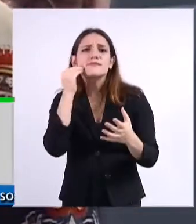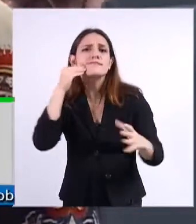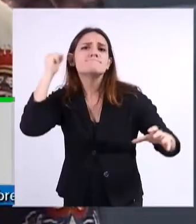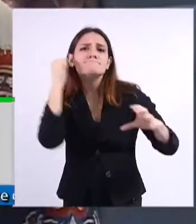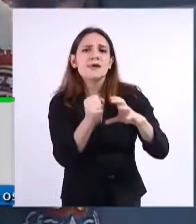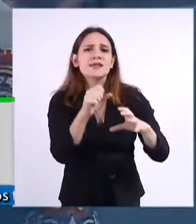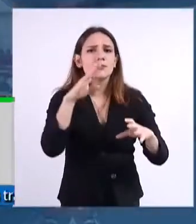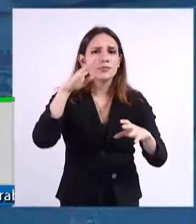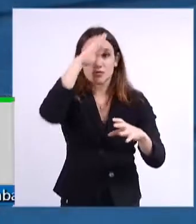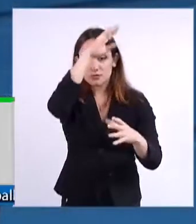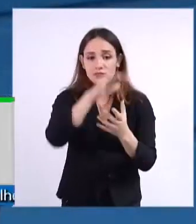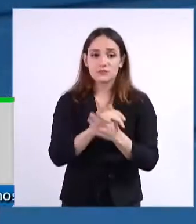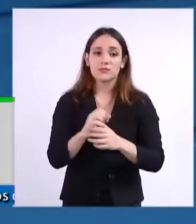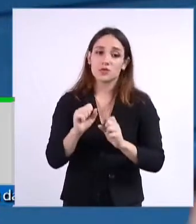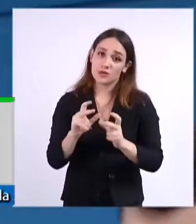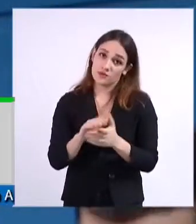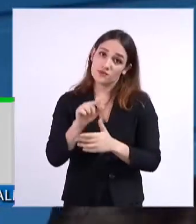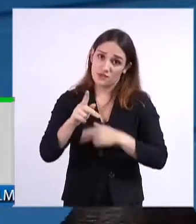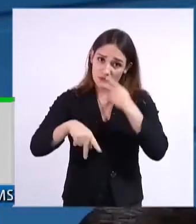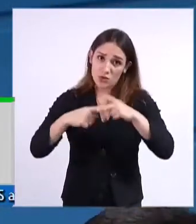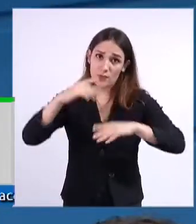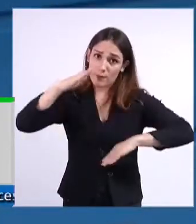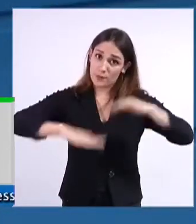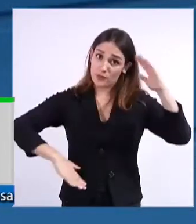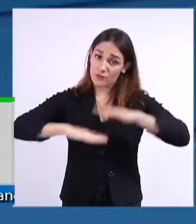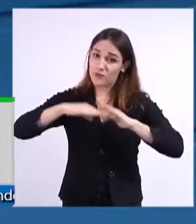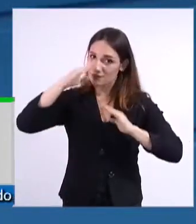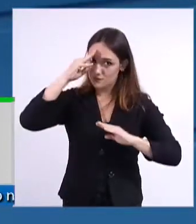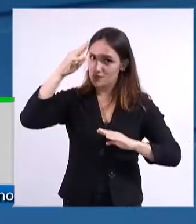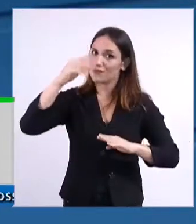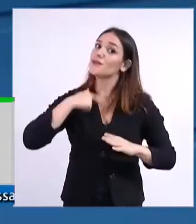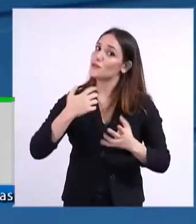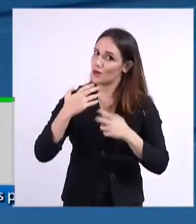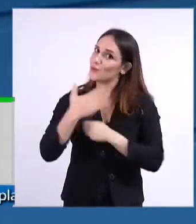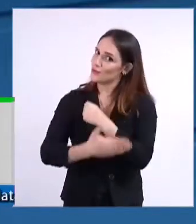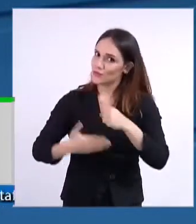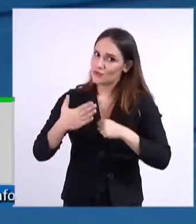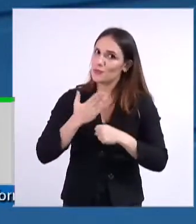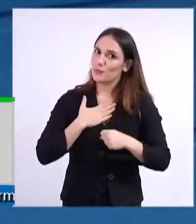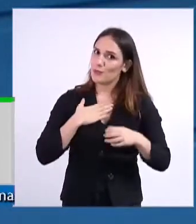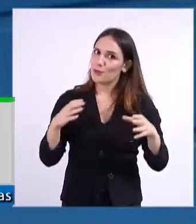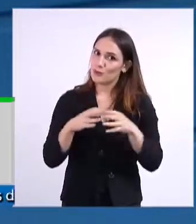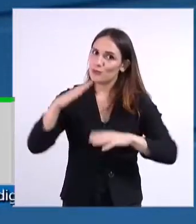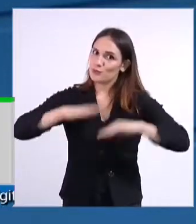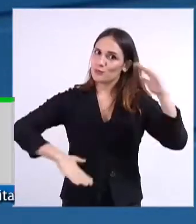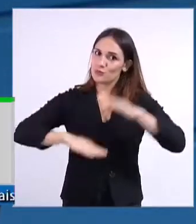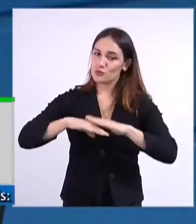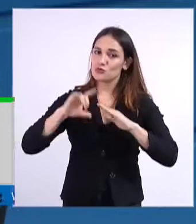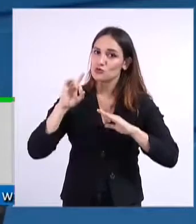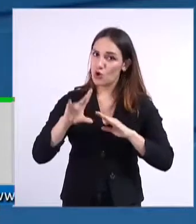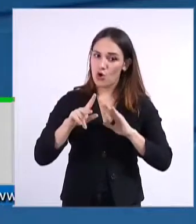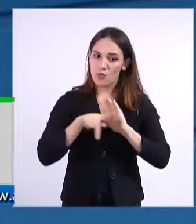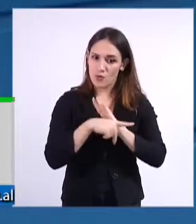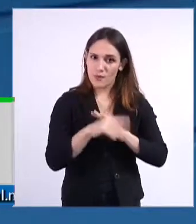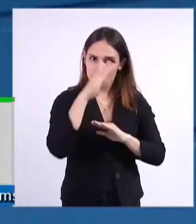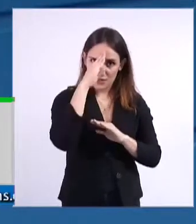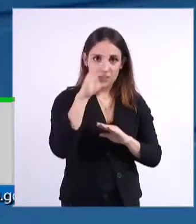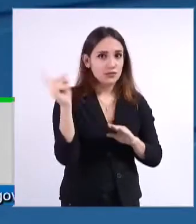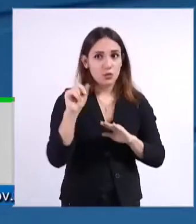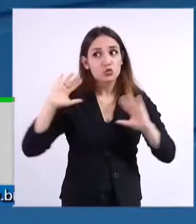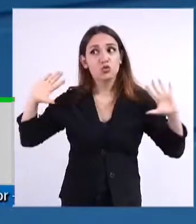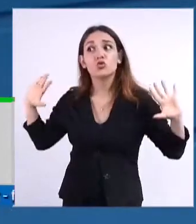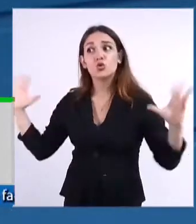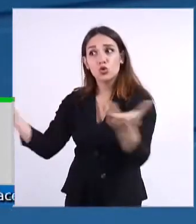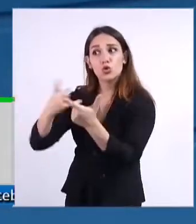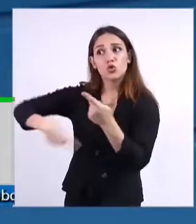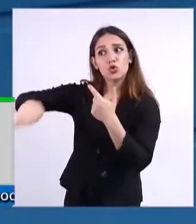carreiras militares, deputado Pedro Kemp, venho aqui defender a minha classe, não só das Forças Armadas, mas também todas as carreiras